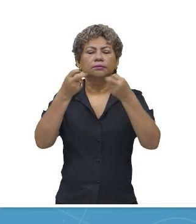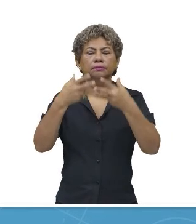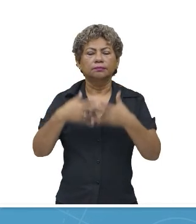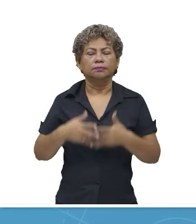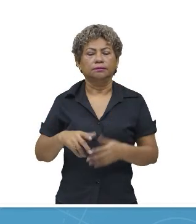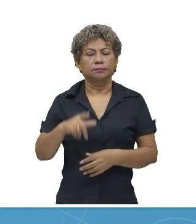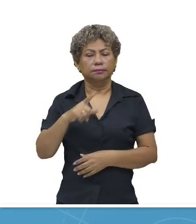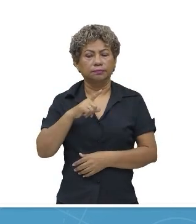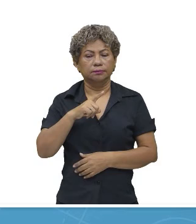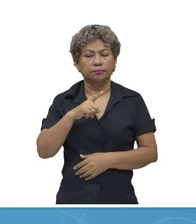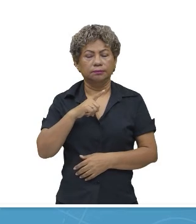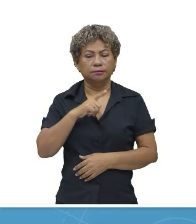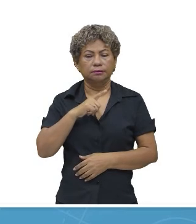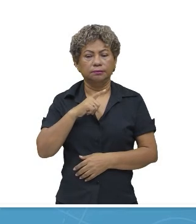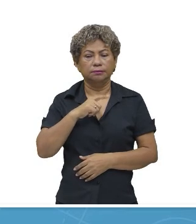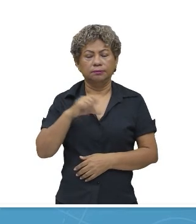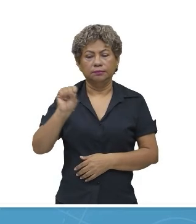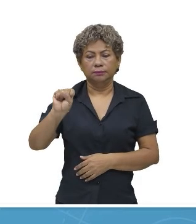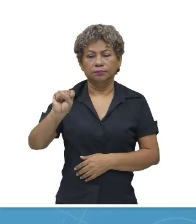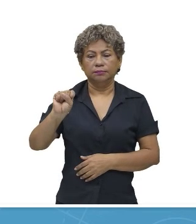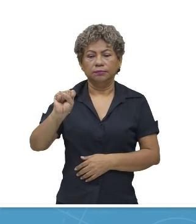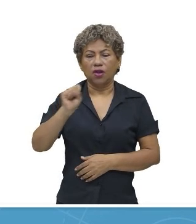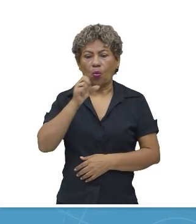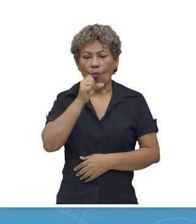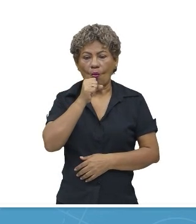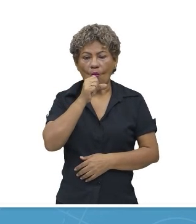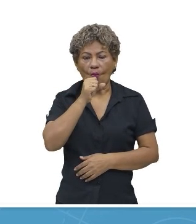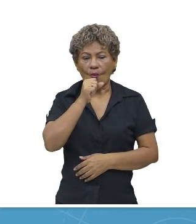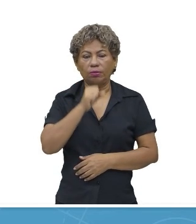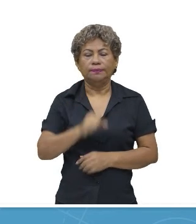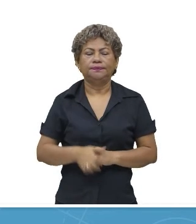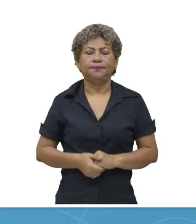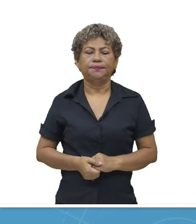Temos 8 laranjas, o que mais?